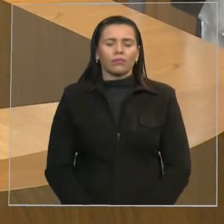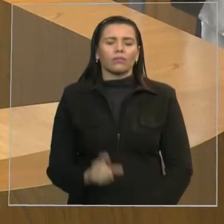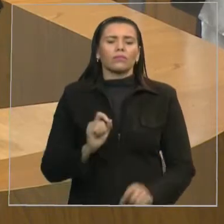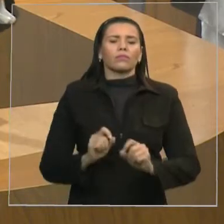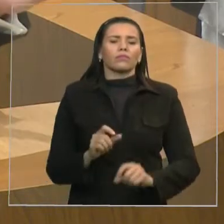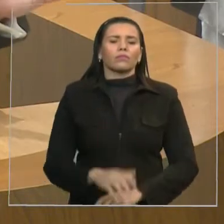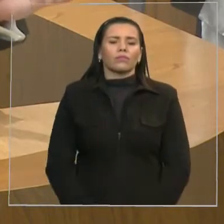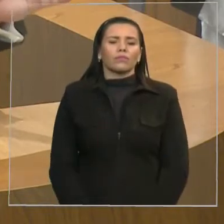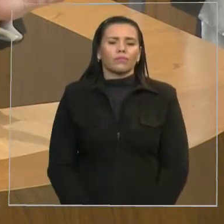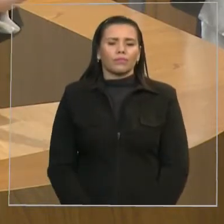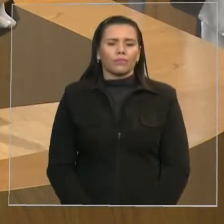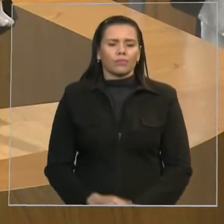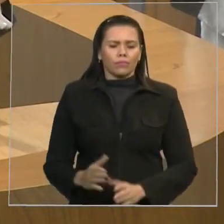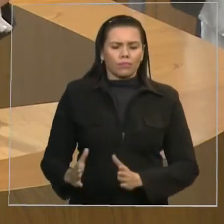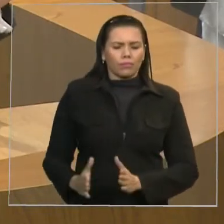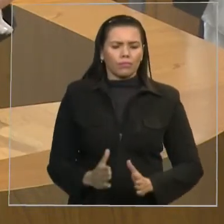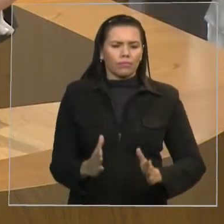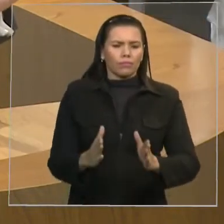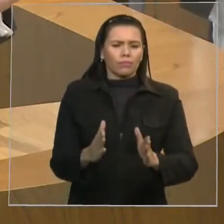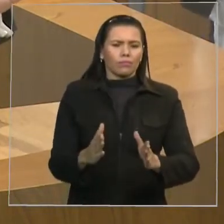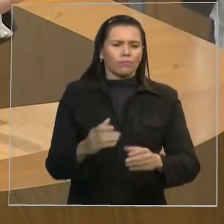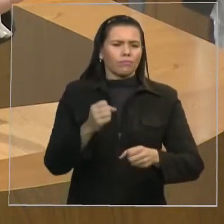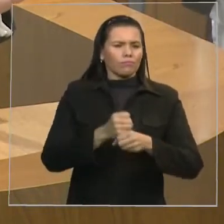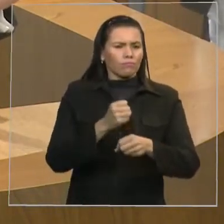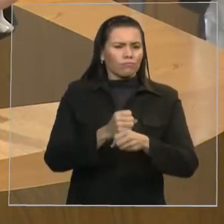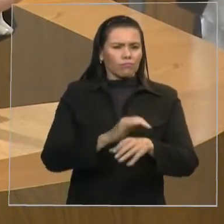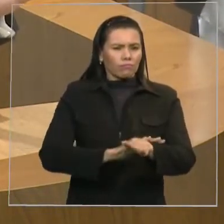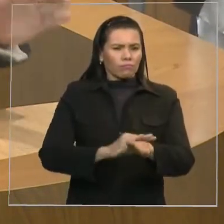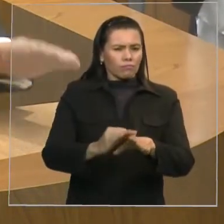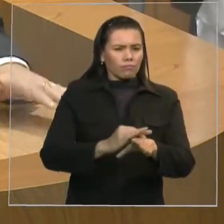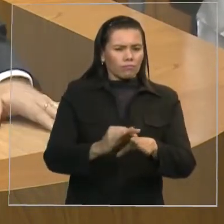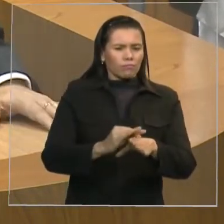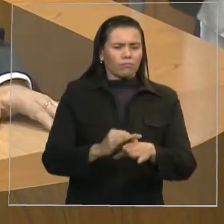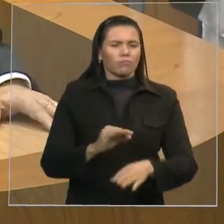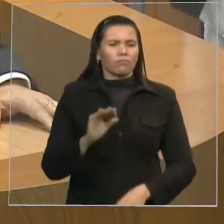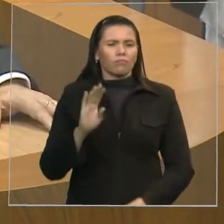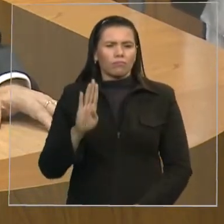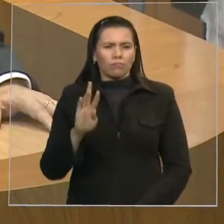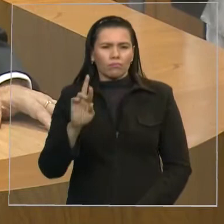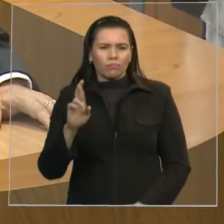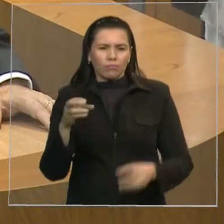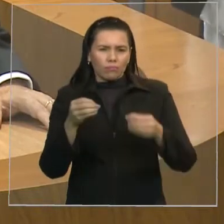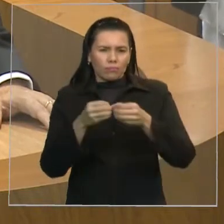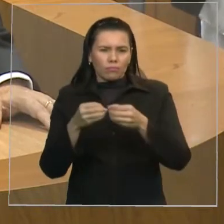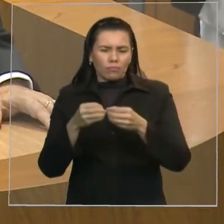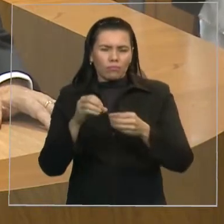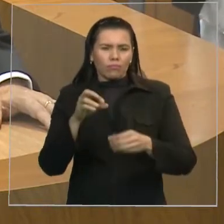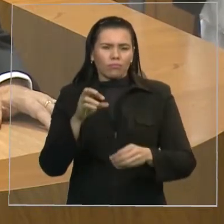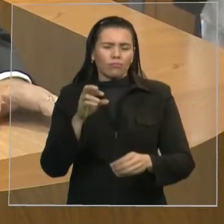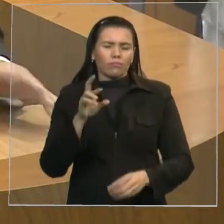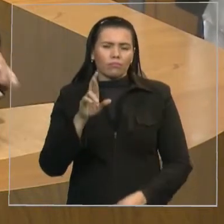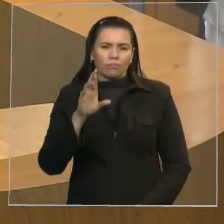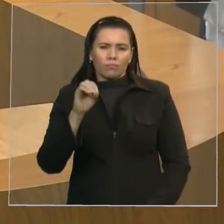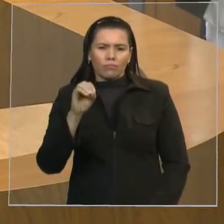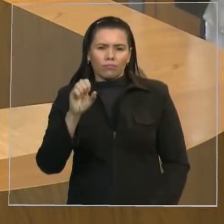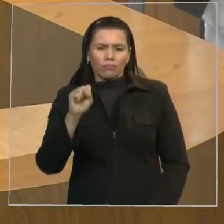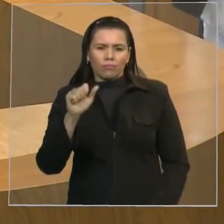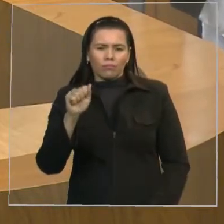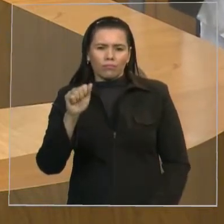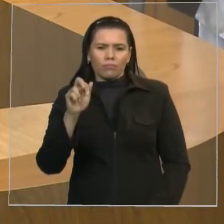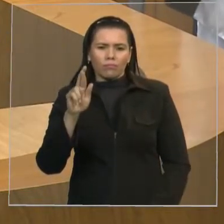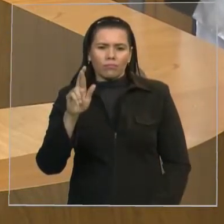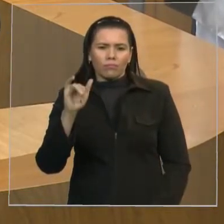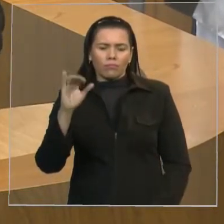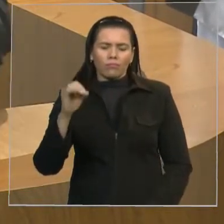a cidade de Humberto de Campos. BR essa que passa de Rosário até Barreirinhas. São um pouco mais de